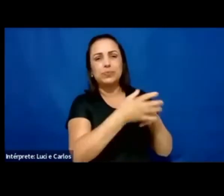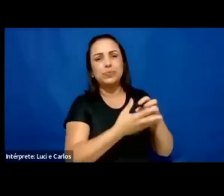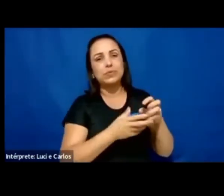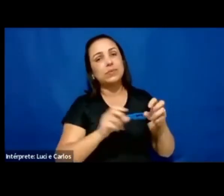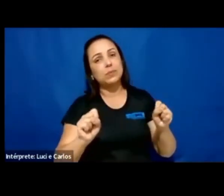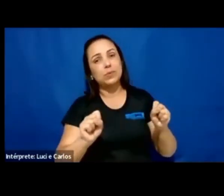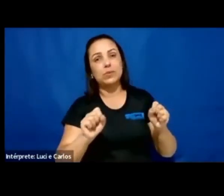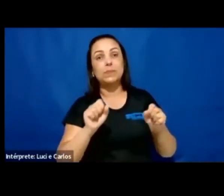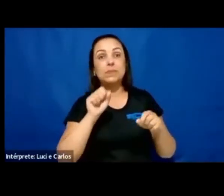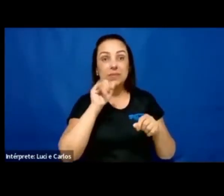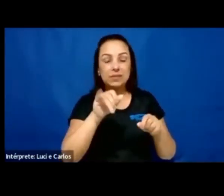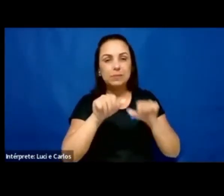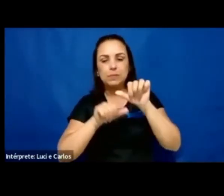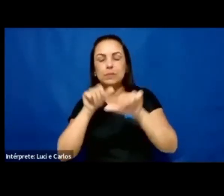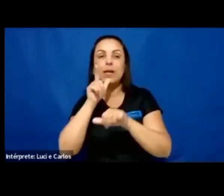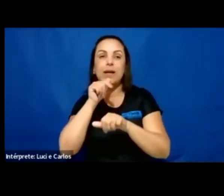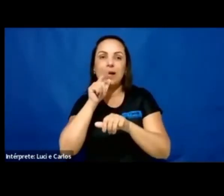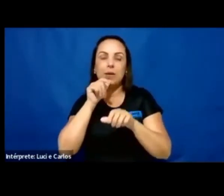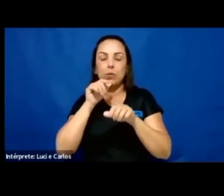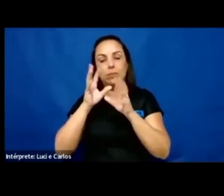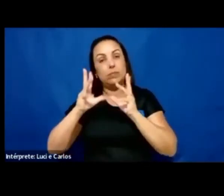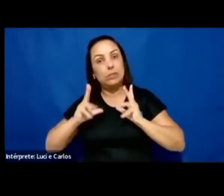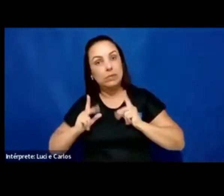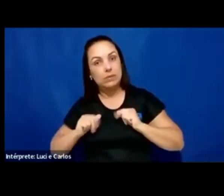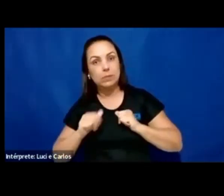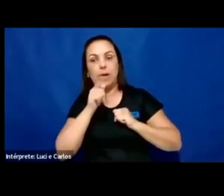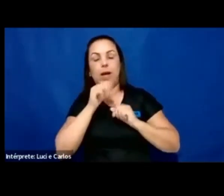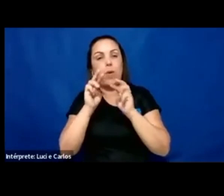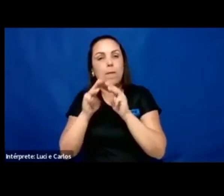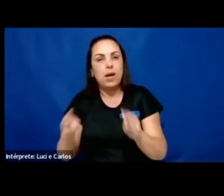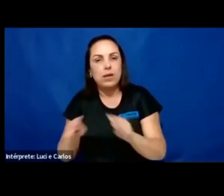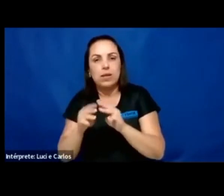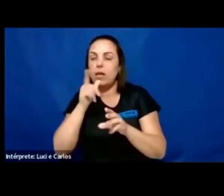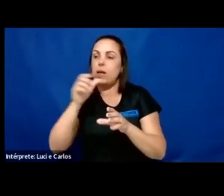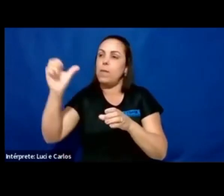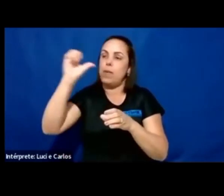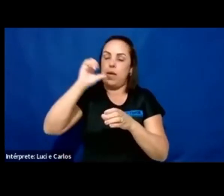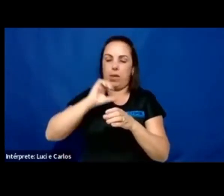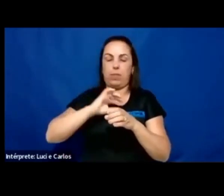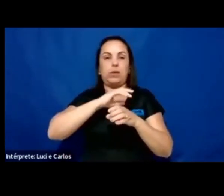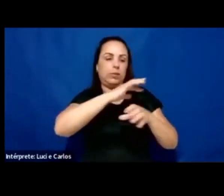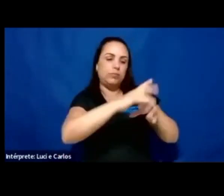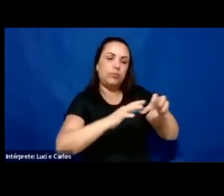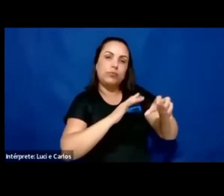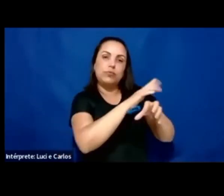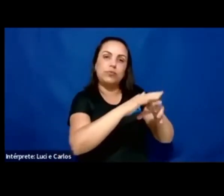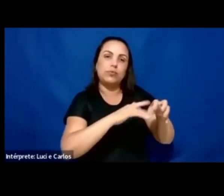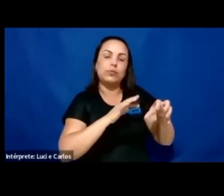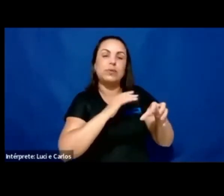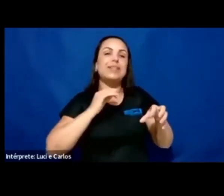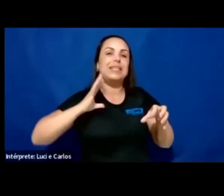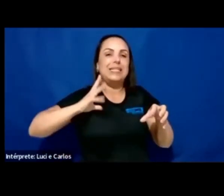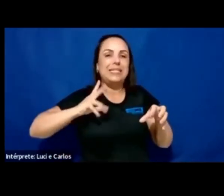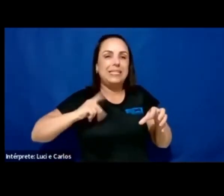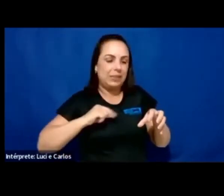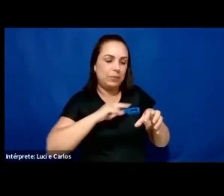permeabilizar melhor dentro da célula, porque a tensão superficial é menor. E olha só que interessante, você se hidrata mais e melhora